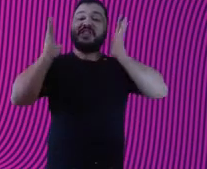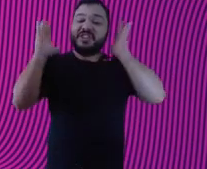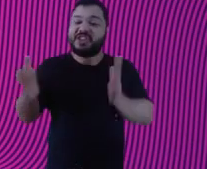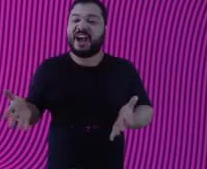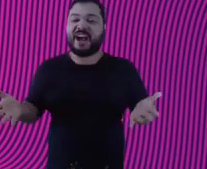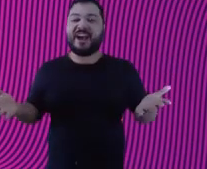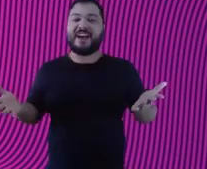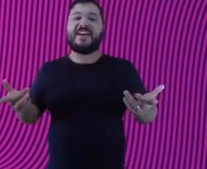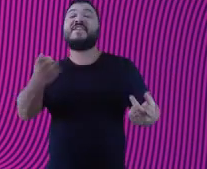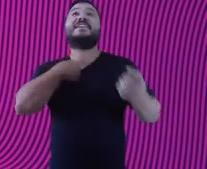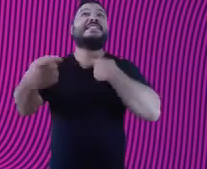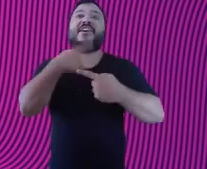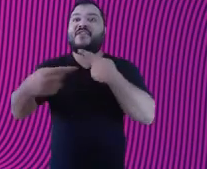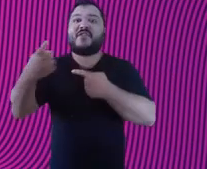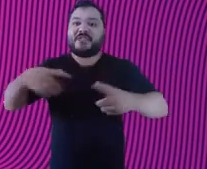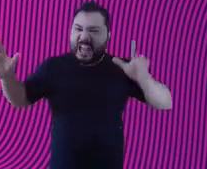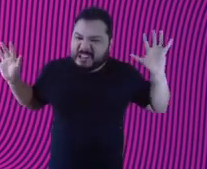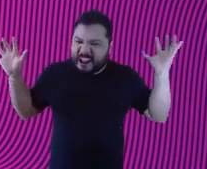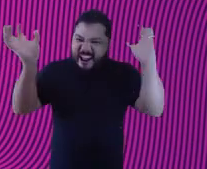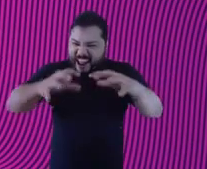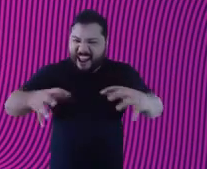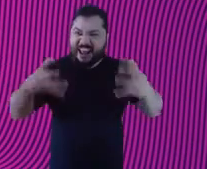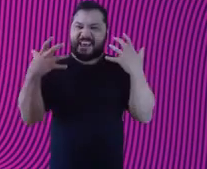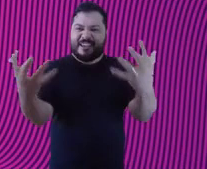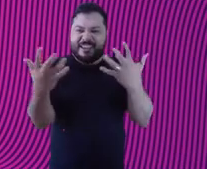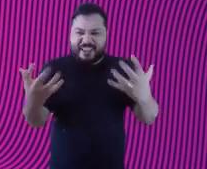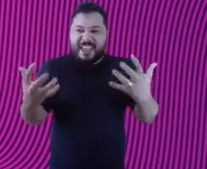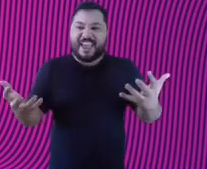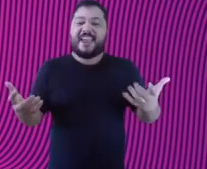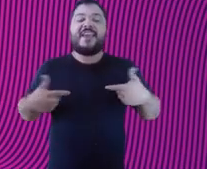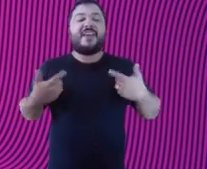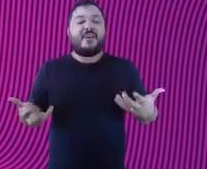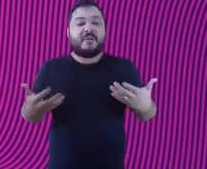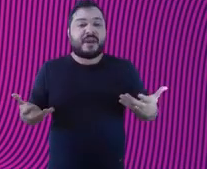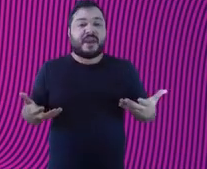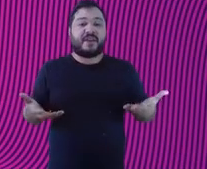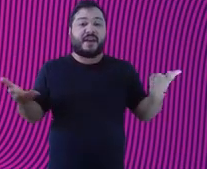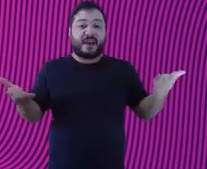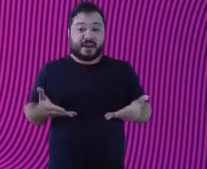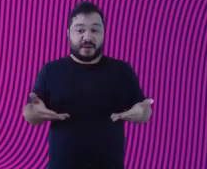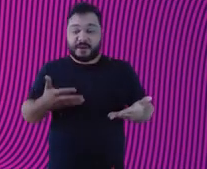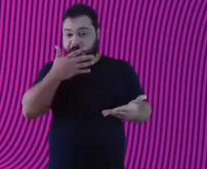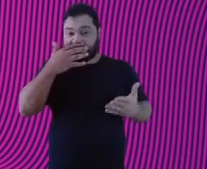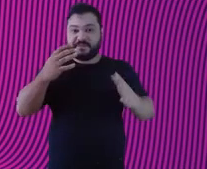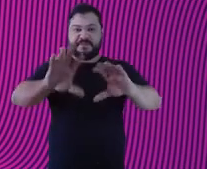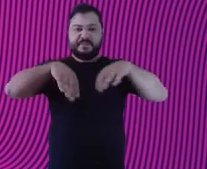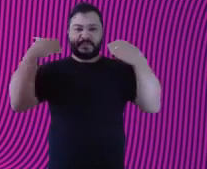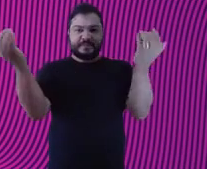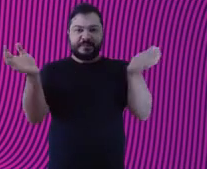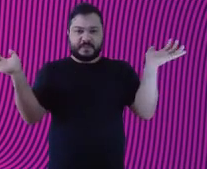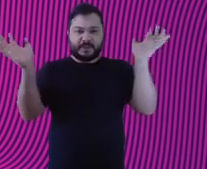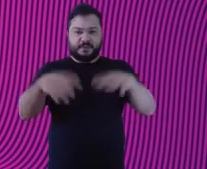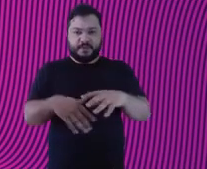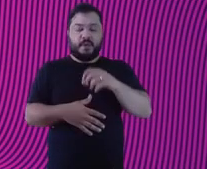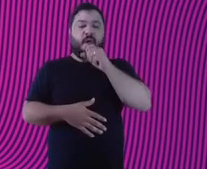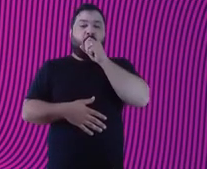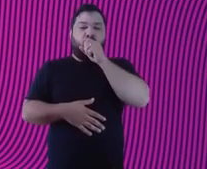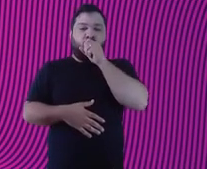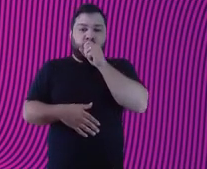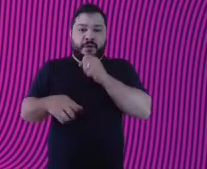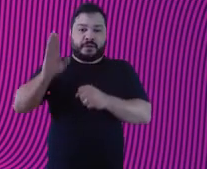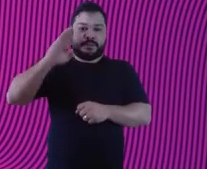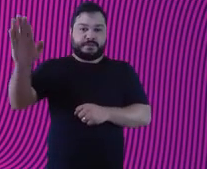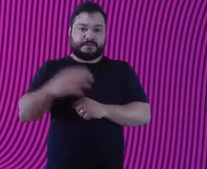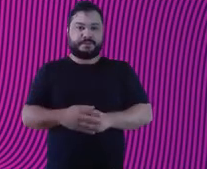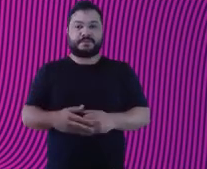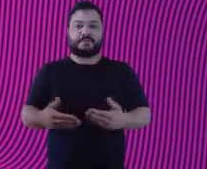essa vontade de aglomerar, não é verdade? Eu queria passar aí para a conferência magna, para a sala principal, e